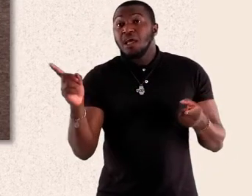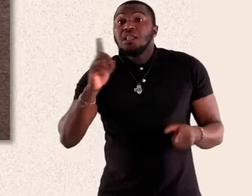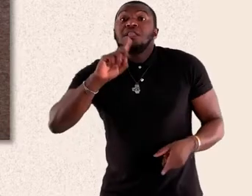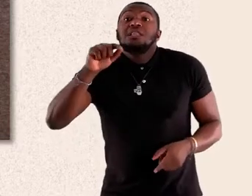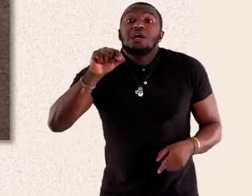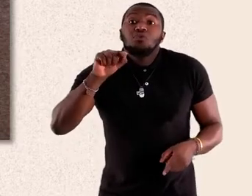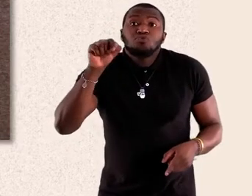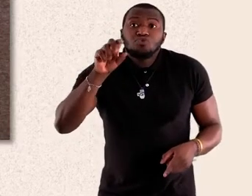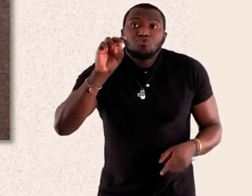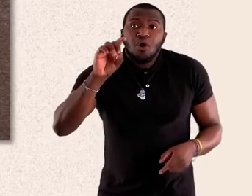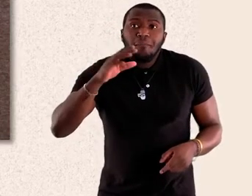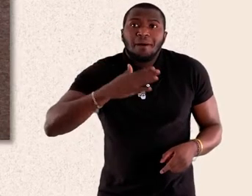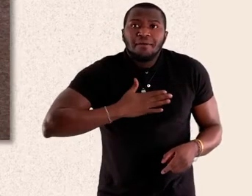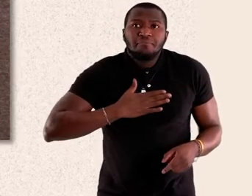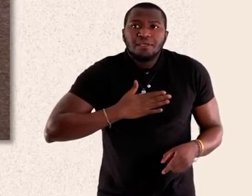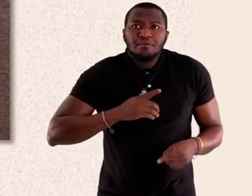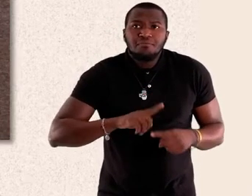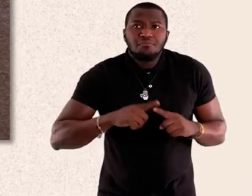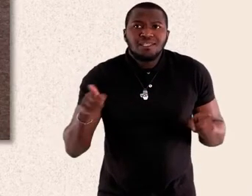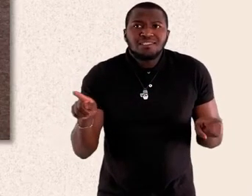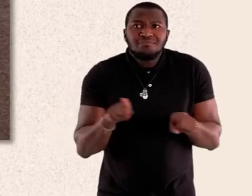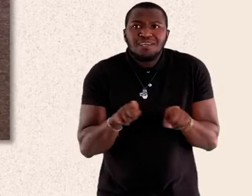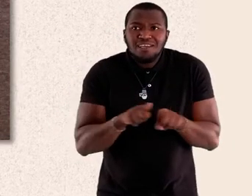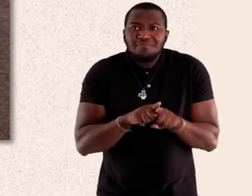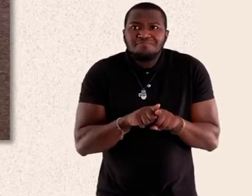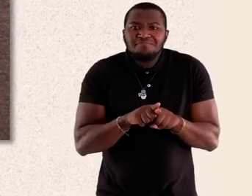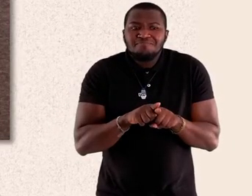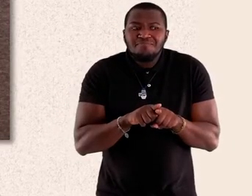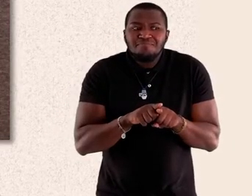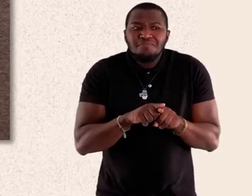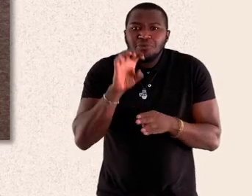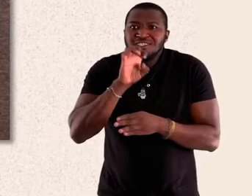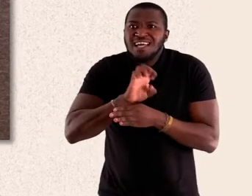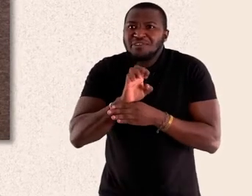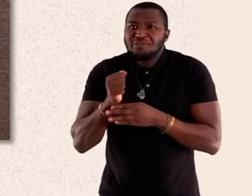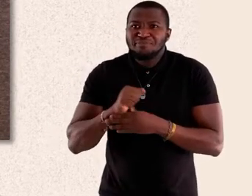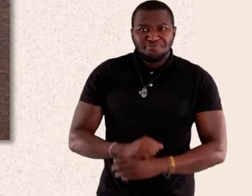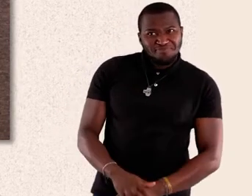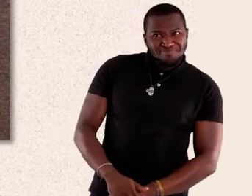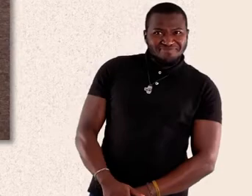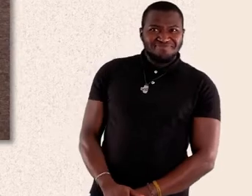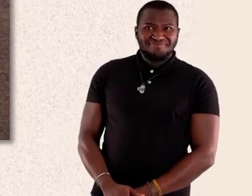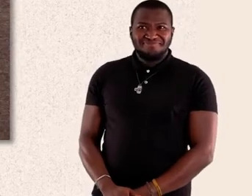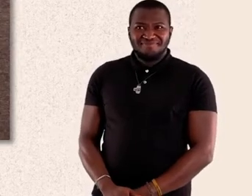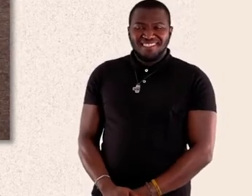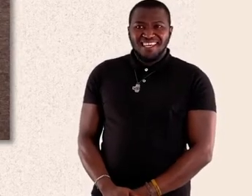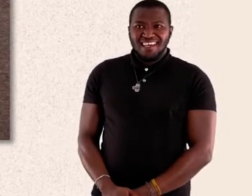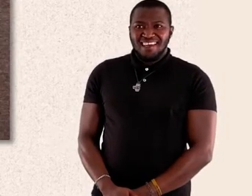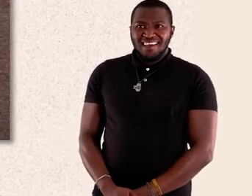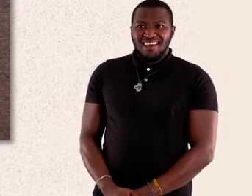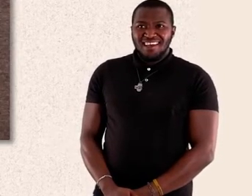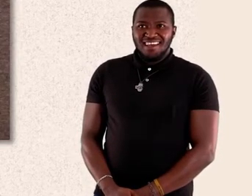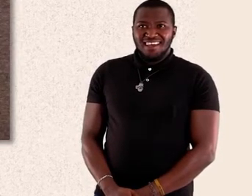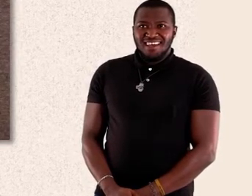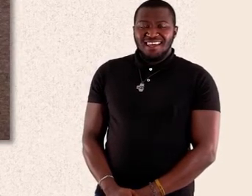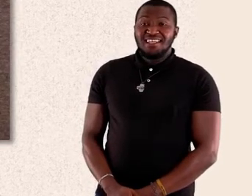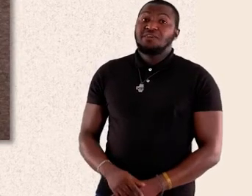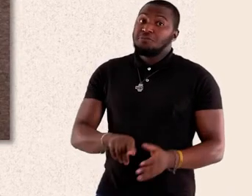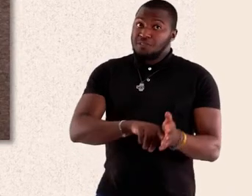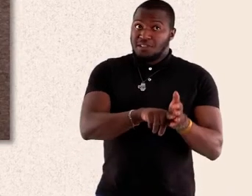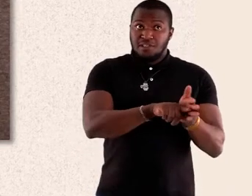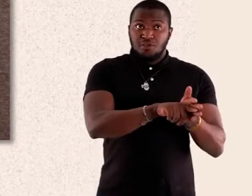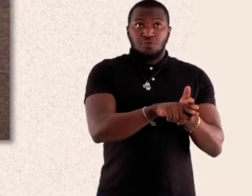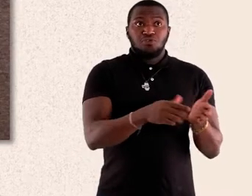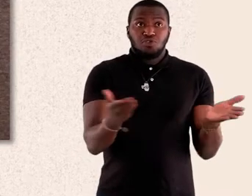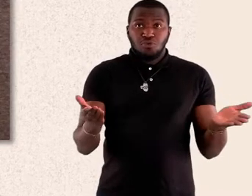para mim mas é relevante para o espaço público e é esse esse pesquisador